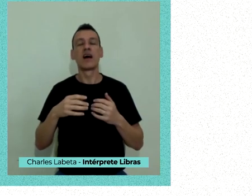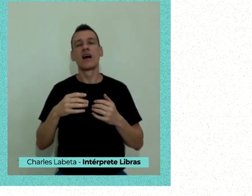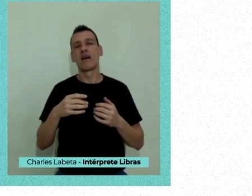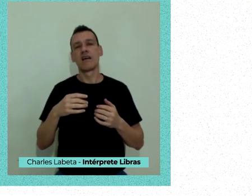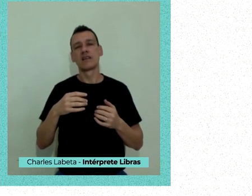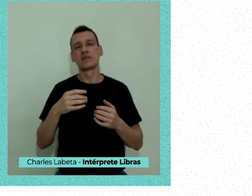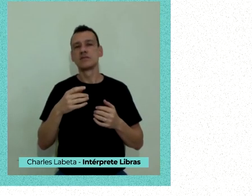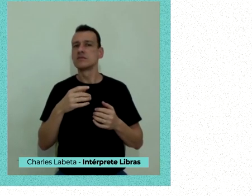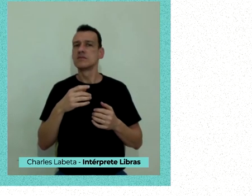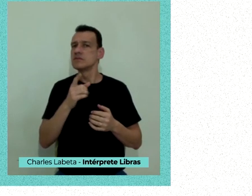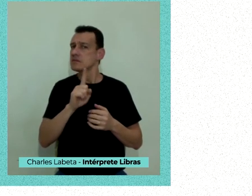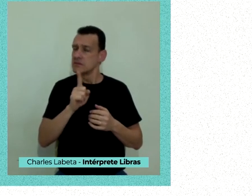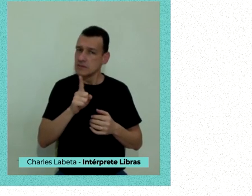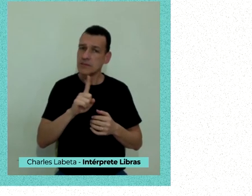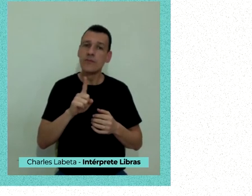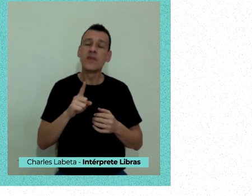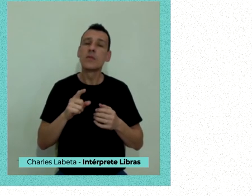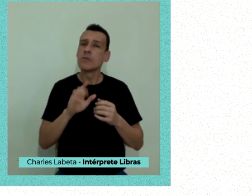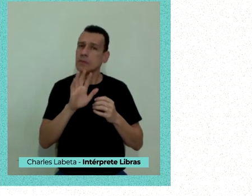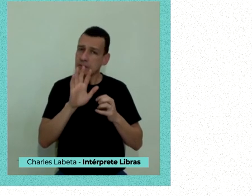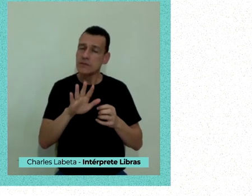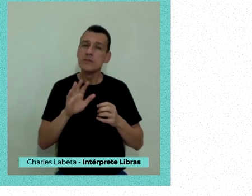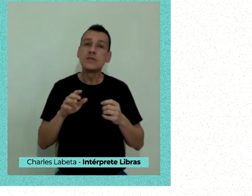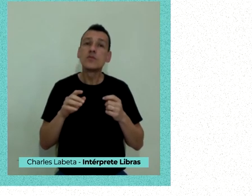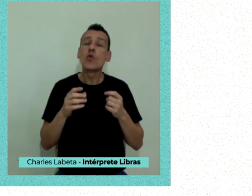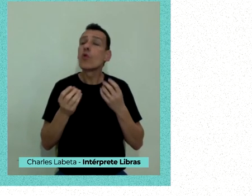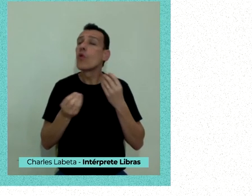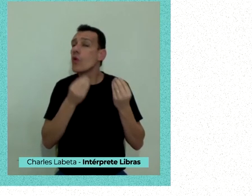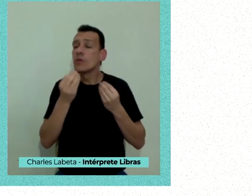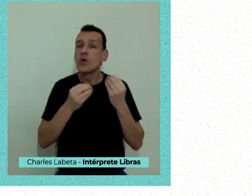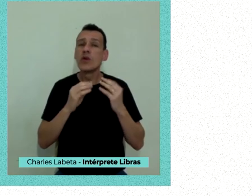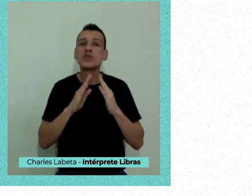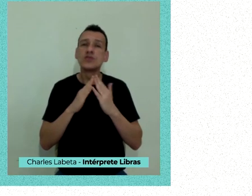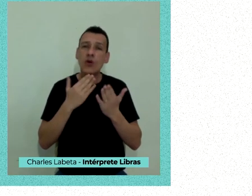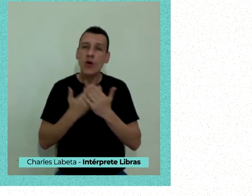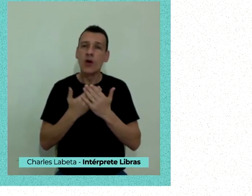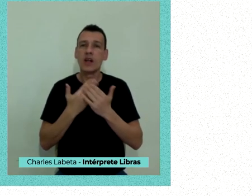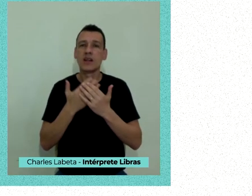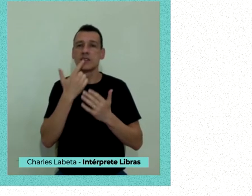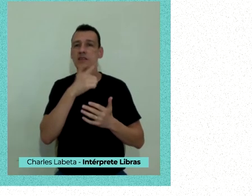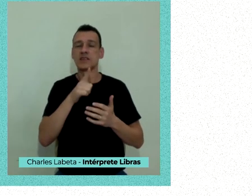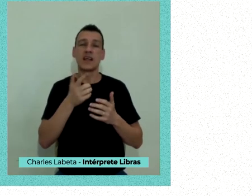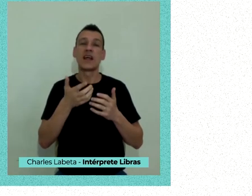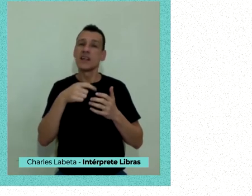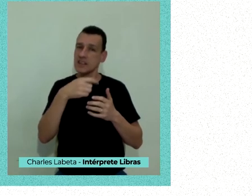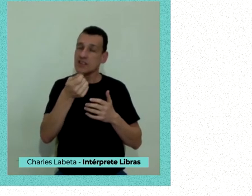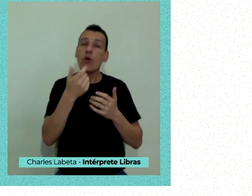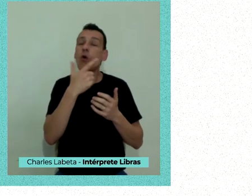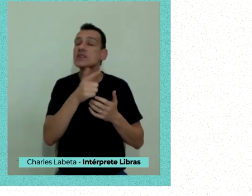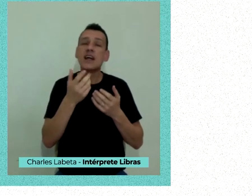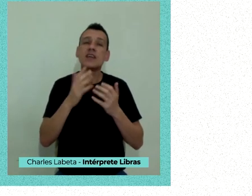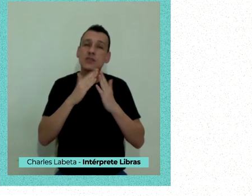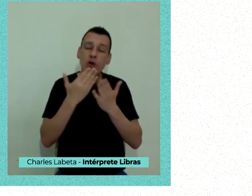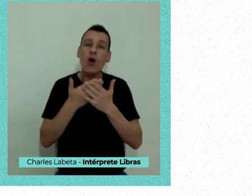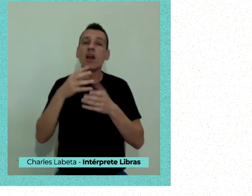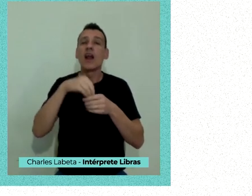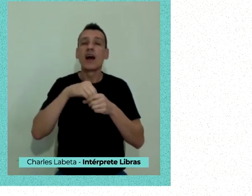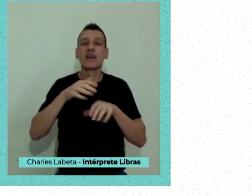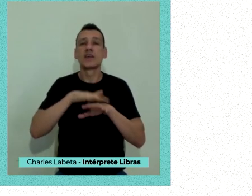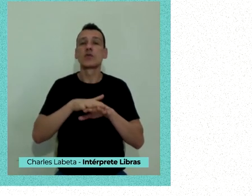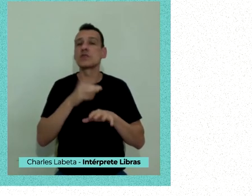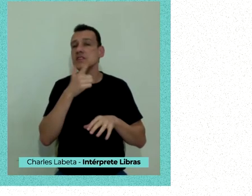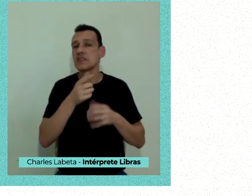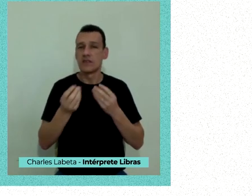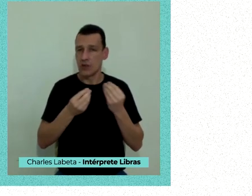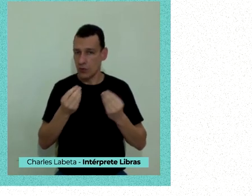Mas o que faz essa escola ser inclusiva? E a gente pode pensar que muitos professores buscam ensinar